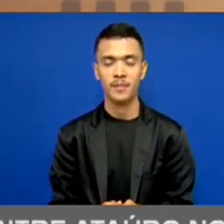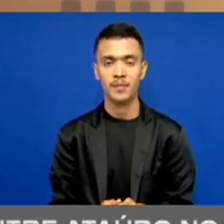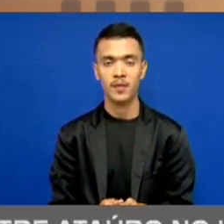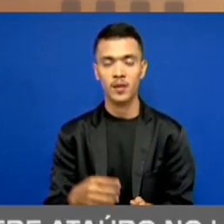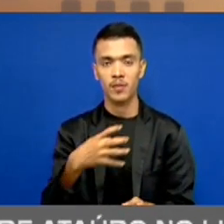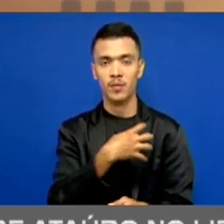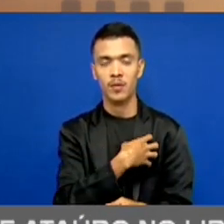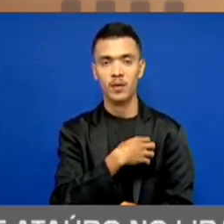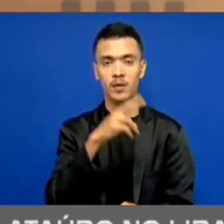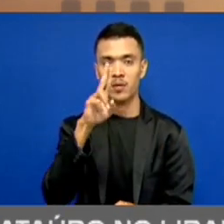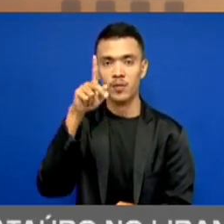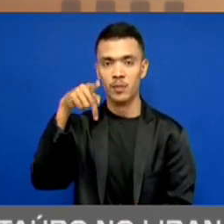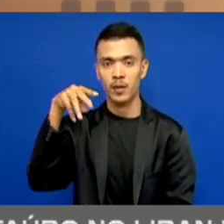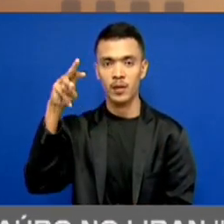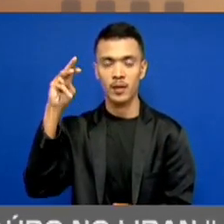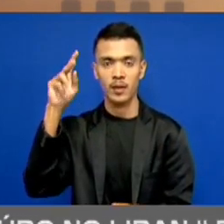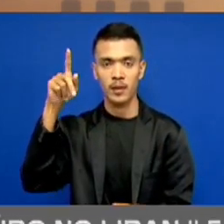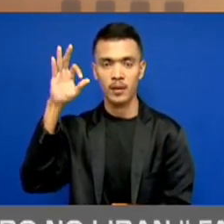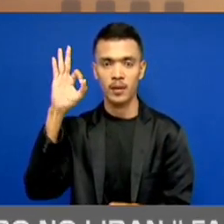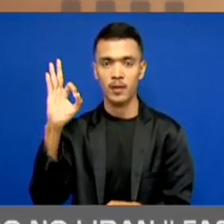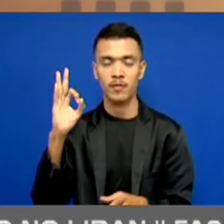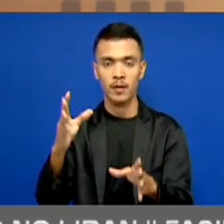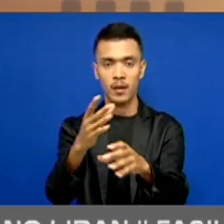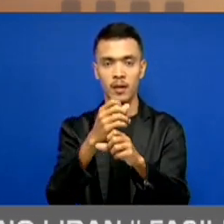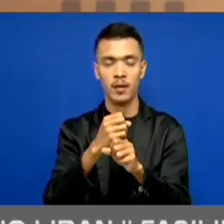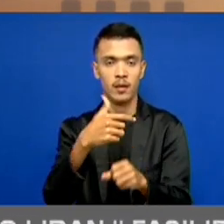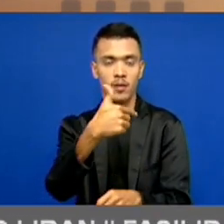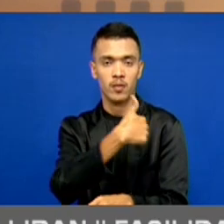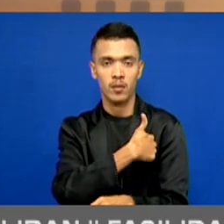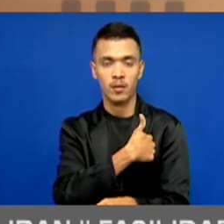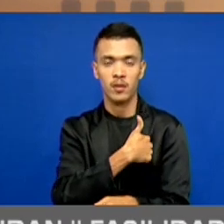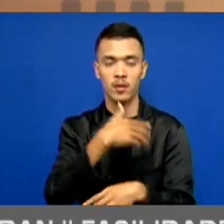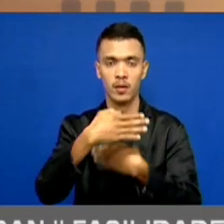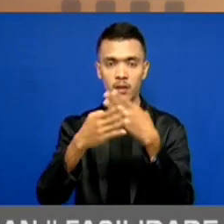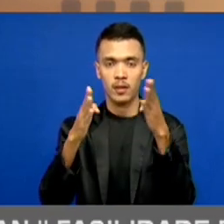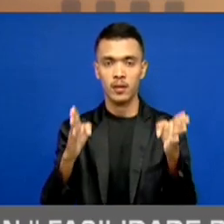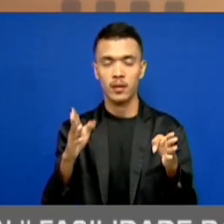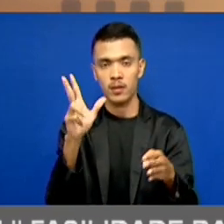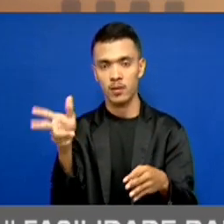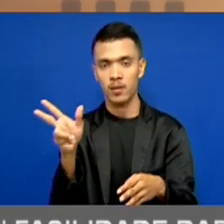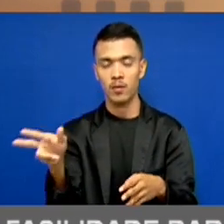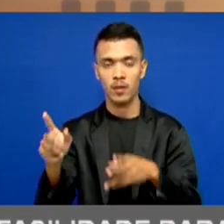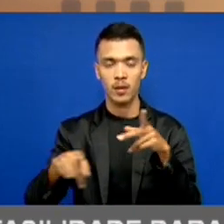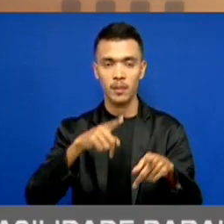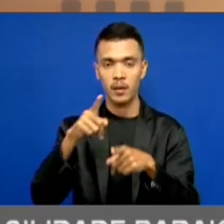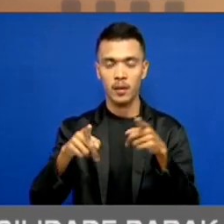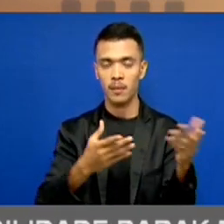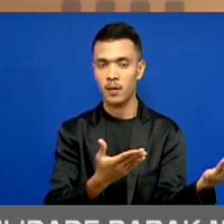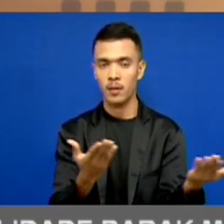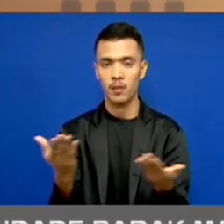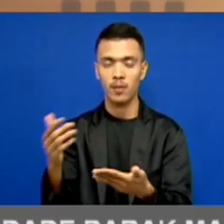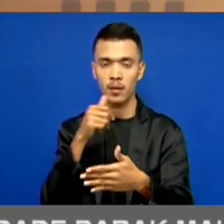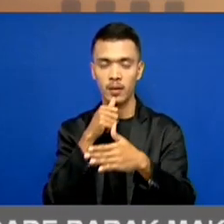Unidad de patrullamiento fronteira prende bebidas azucaradas Caixa Tolunulu, nebe cidadão Sirahatama ilegalmente